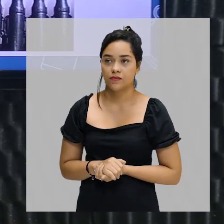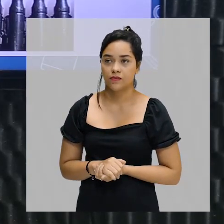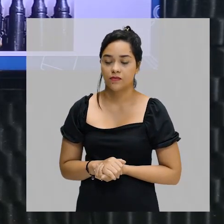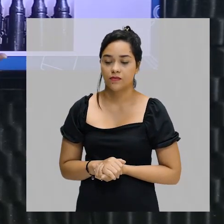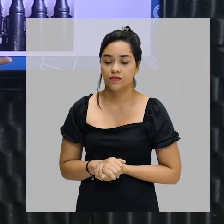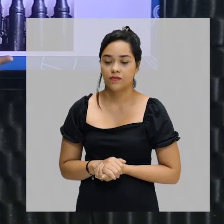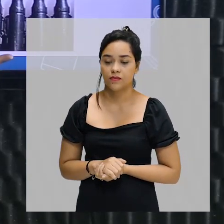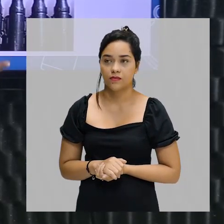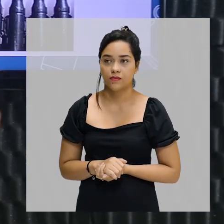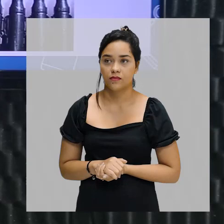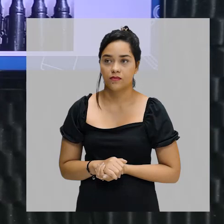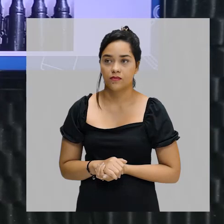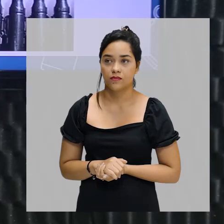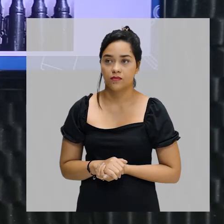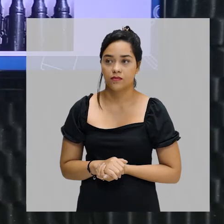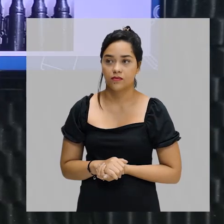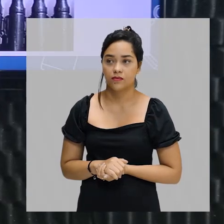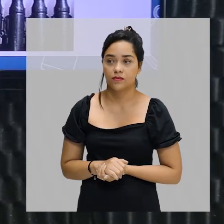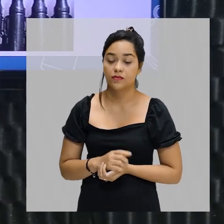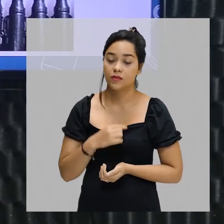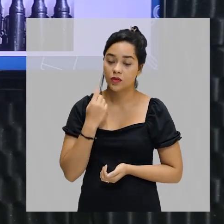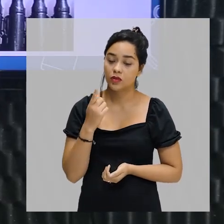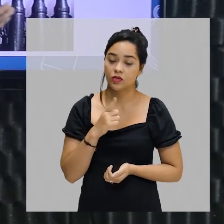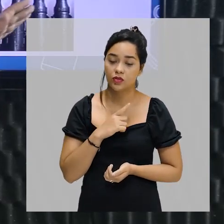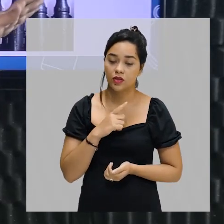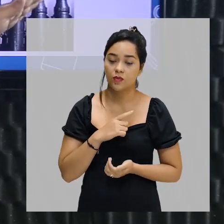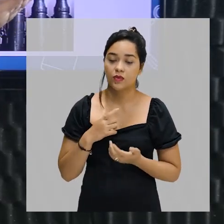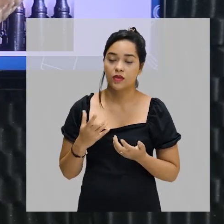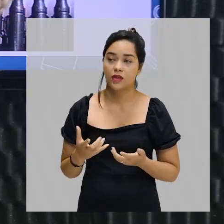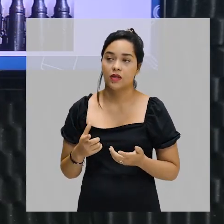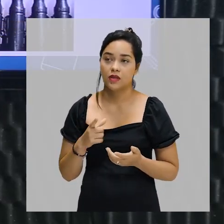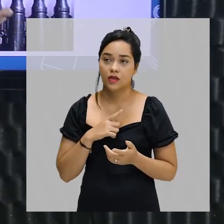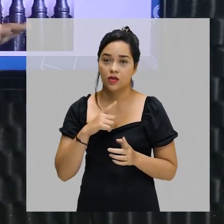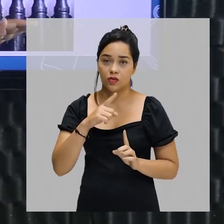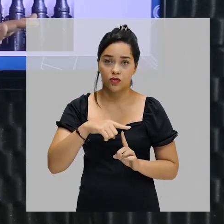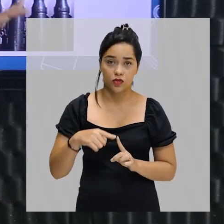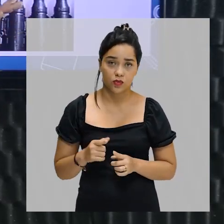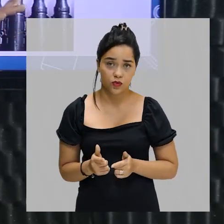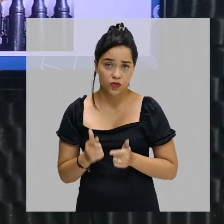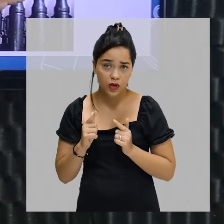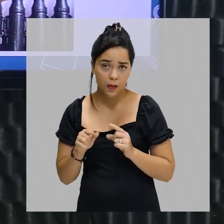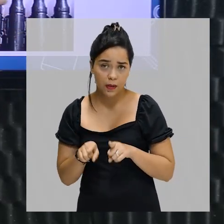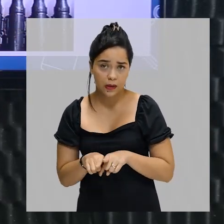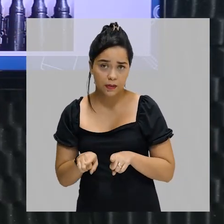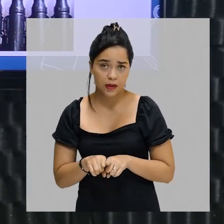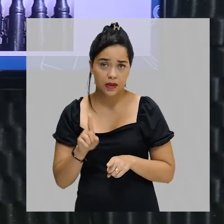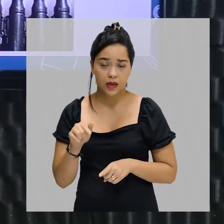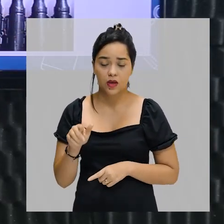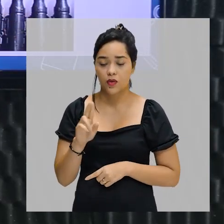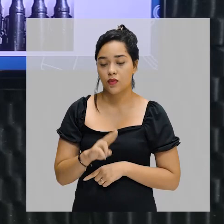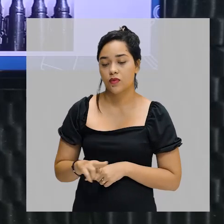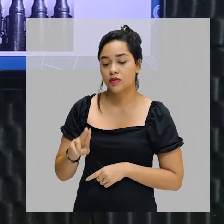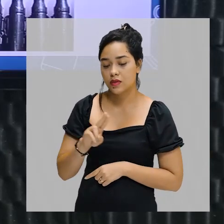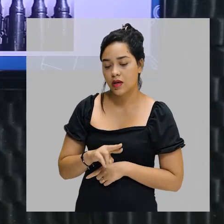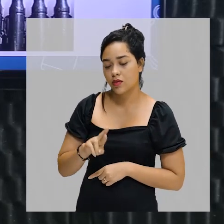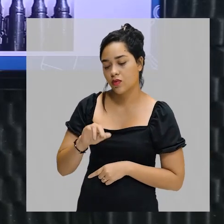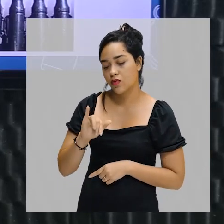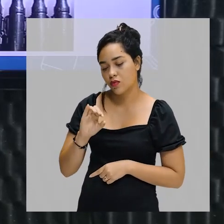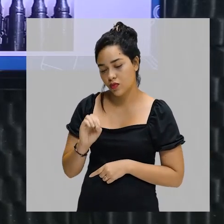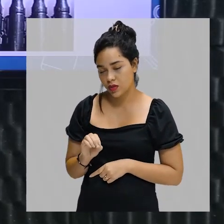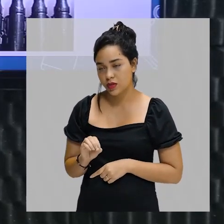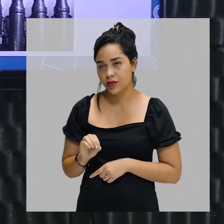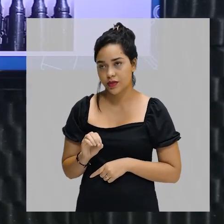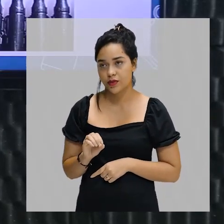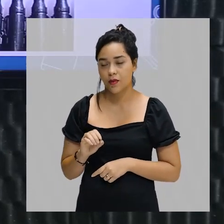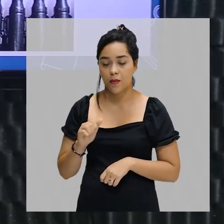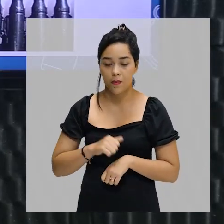na carcaça de aviões. Okay? Então nós temos aqui um tipo de armamento, né, de projétil que é utilizado o urânio,